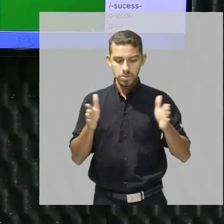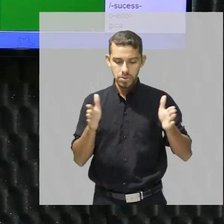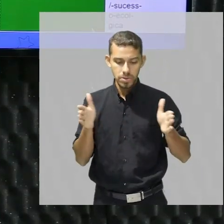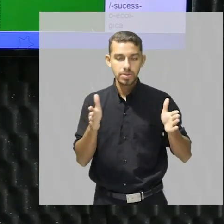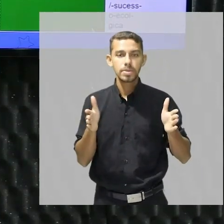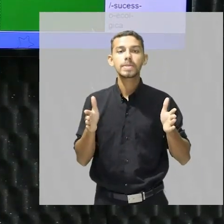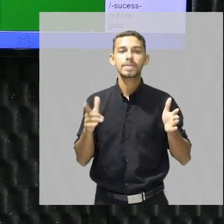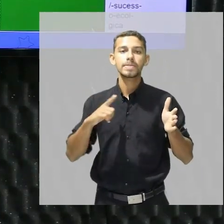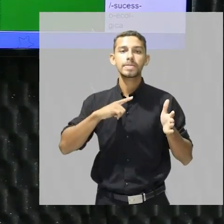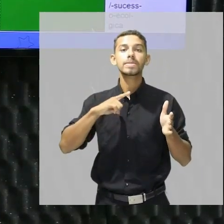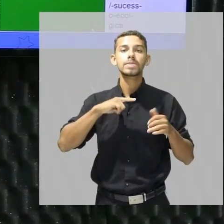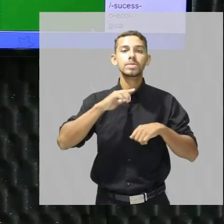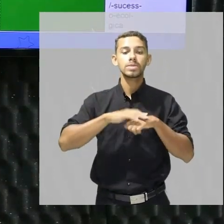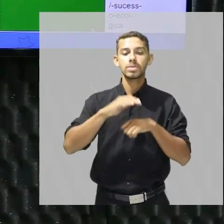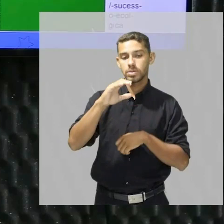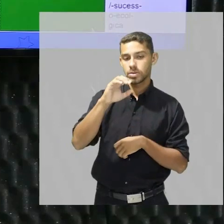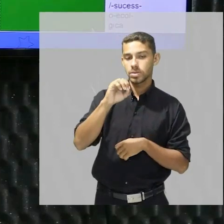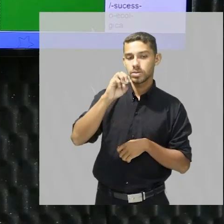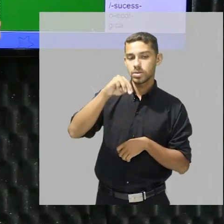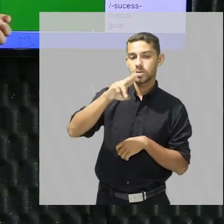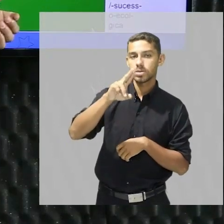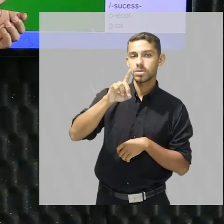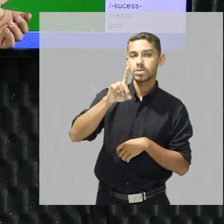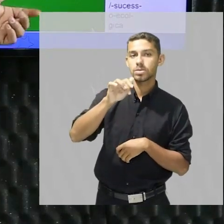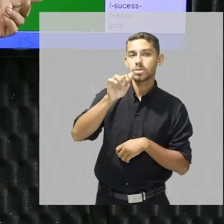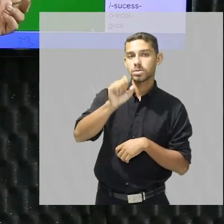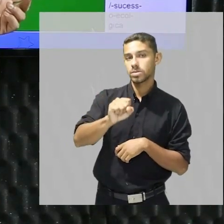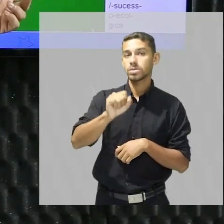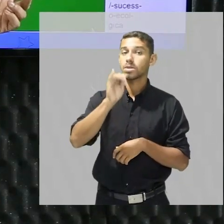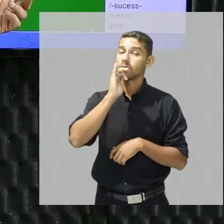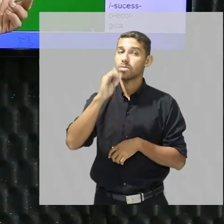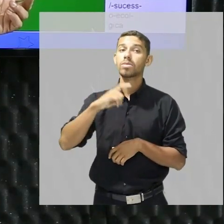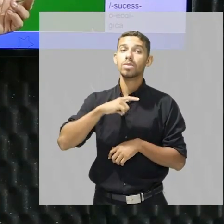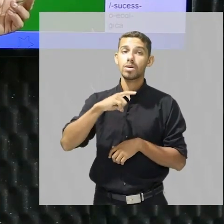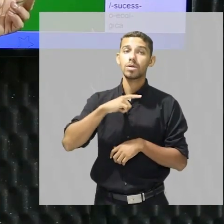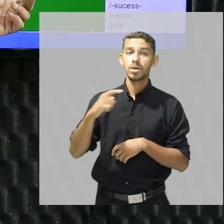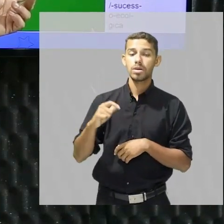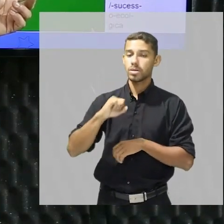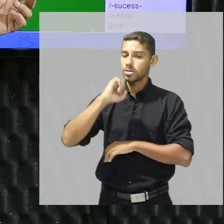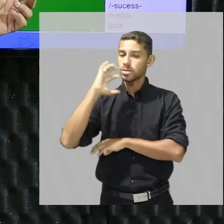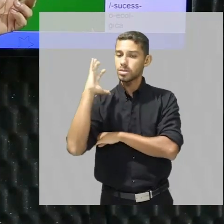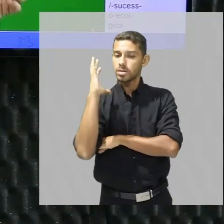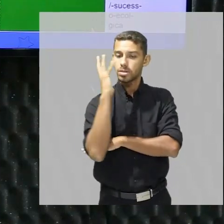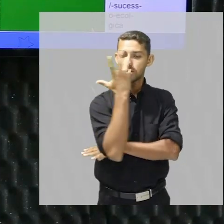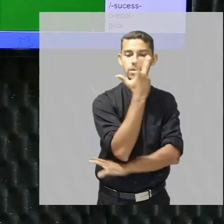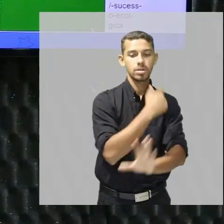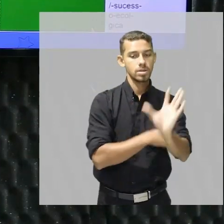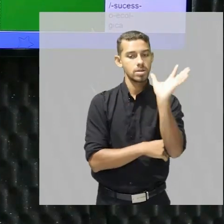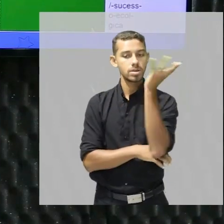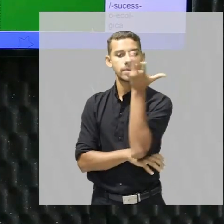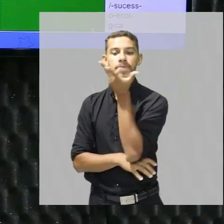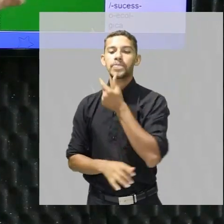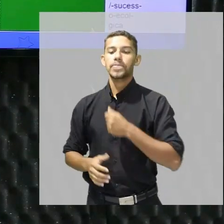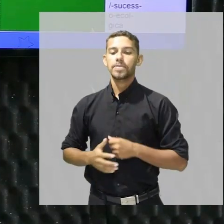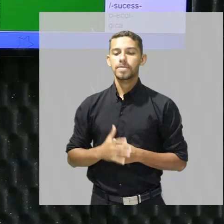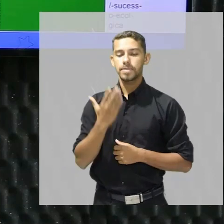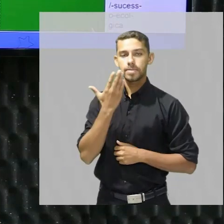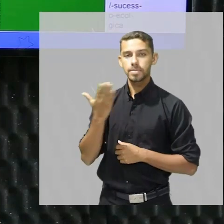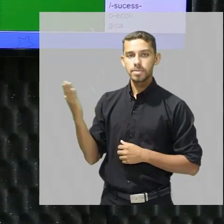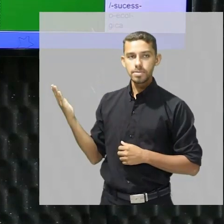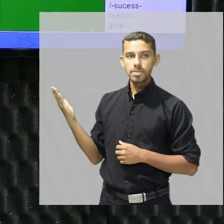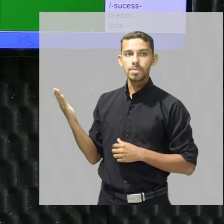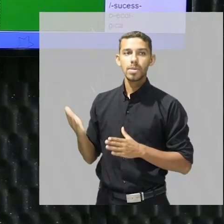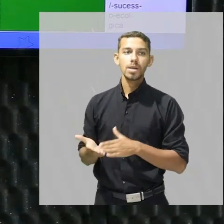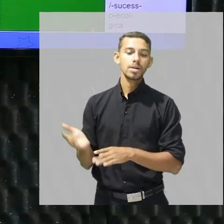estabelecimento da comunidade clímax. Nesse caso aqui nós temos uma floresta que que passou